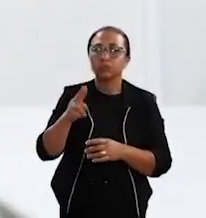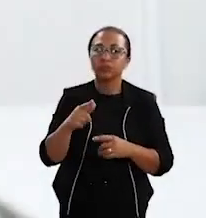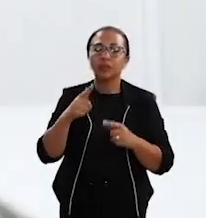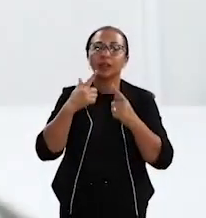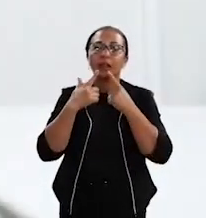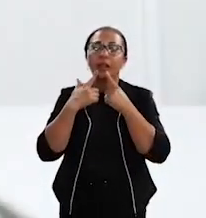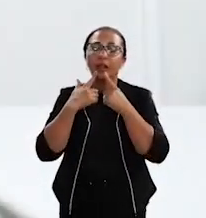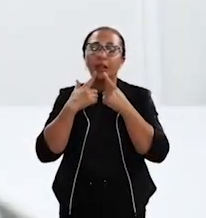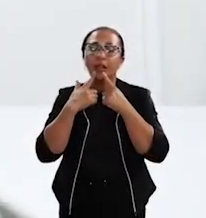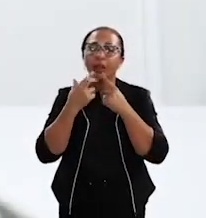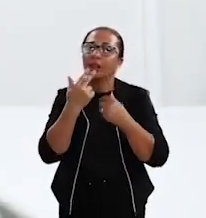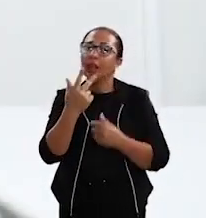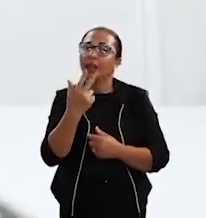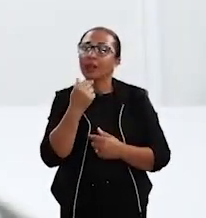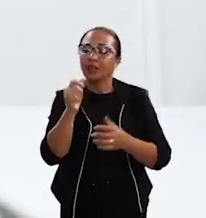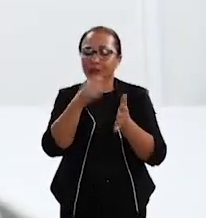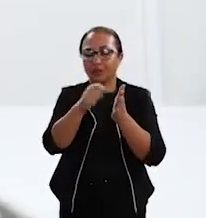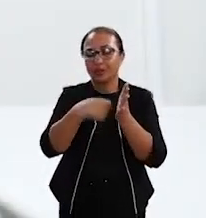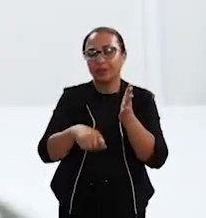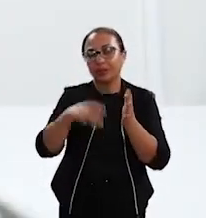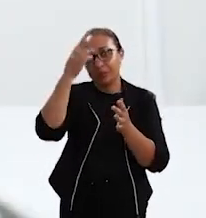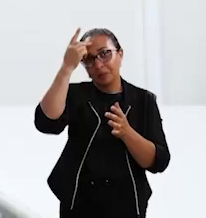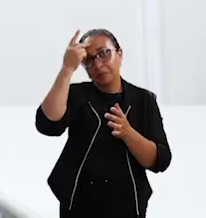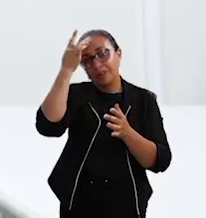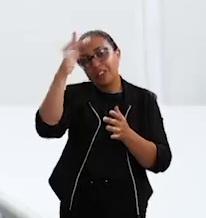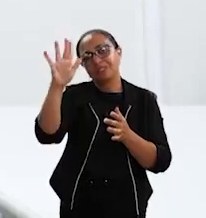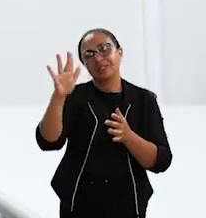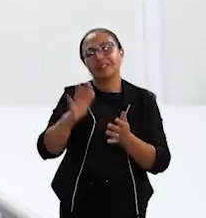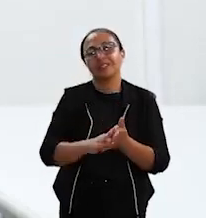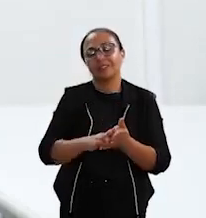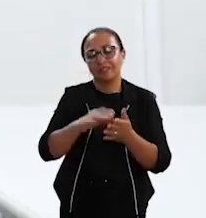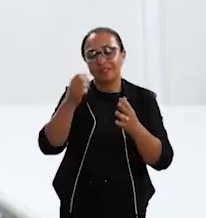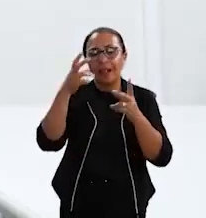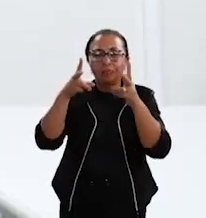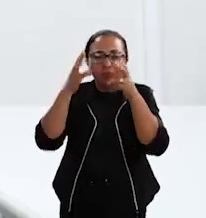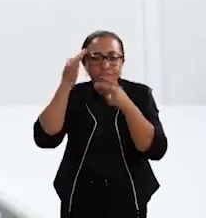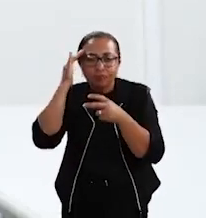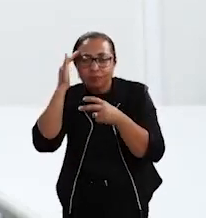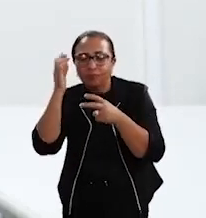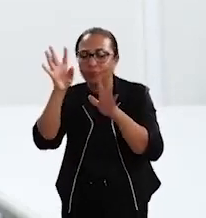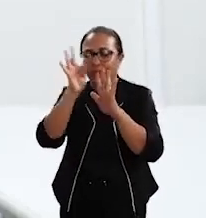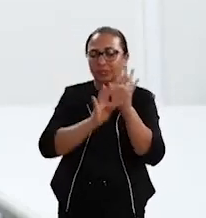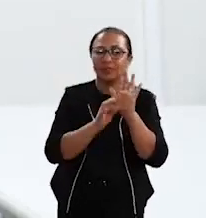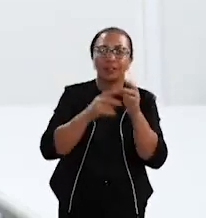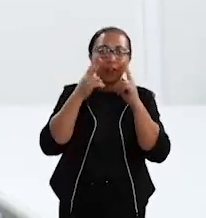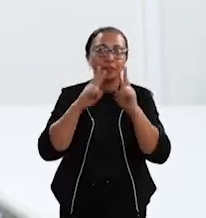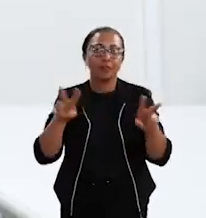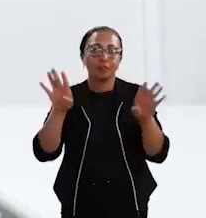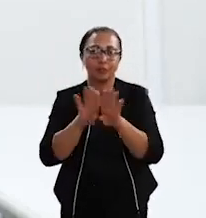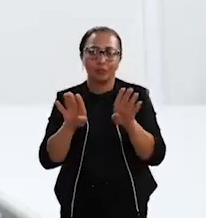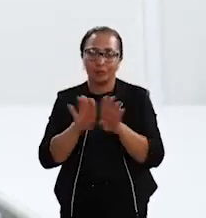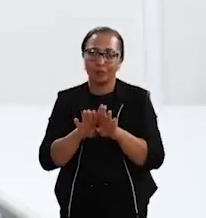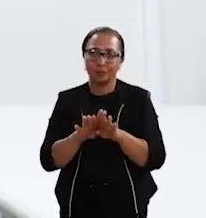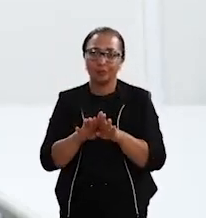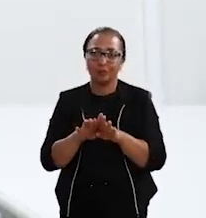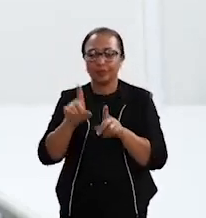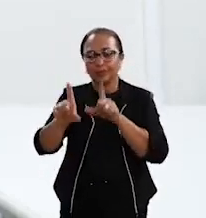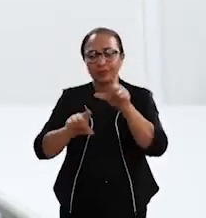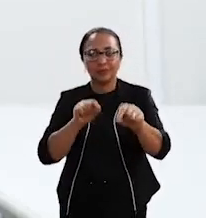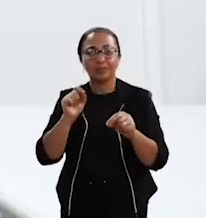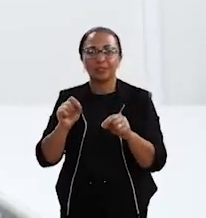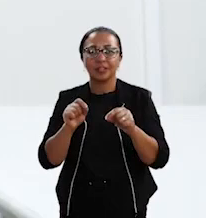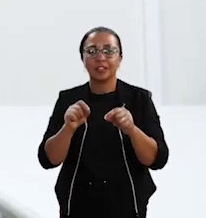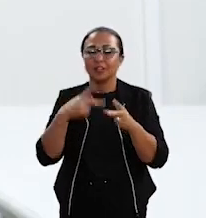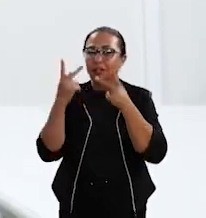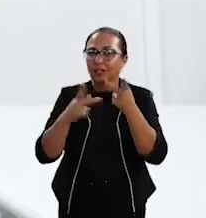a utilização da língua escrita para facilitar a compreensão do texto. E aí a gente viu também que